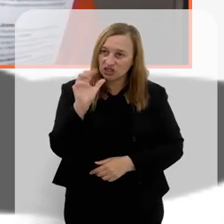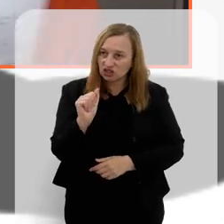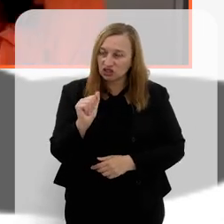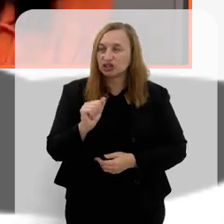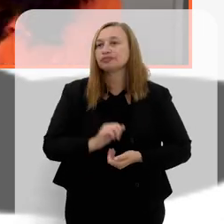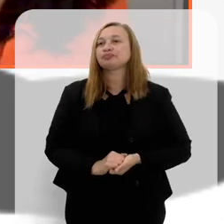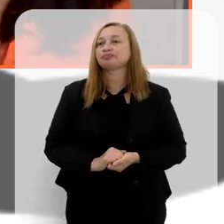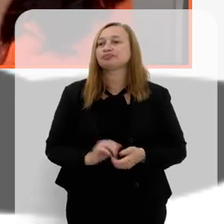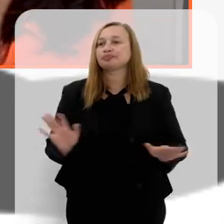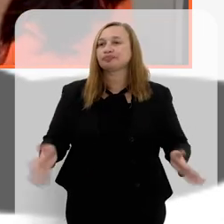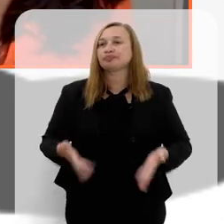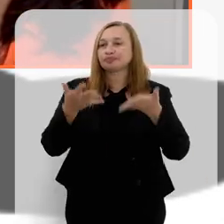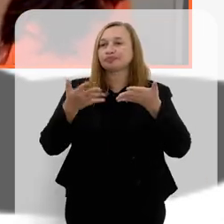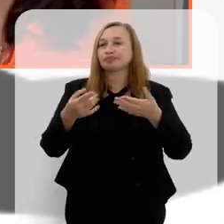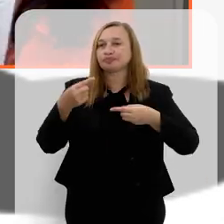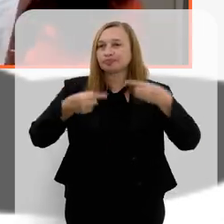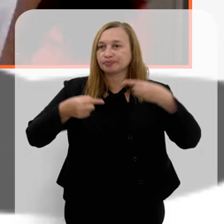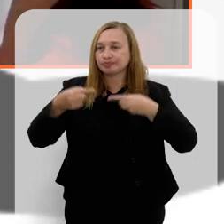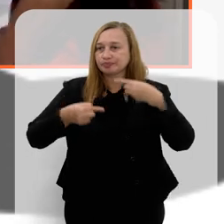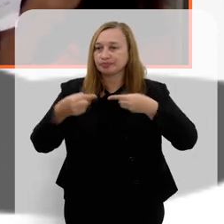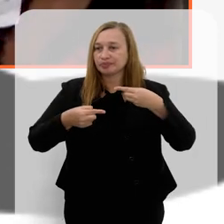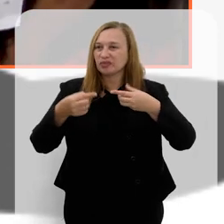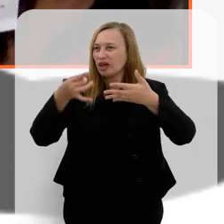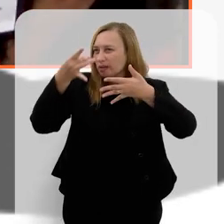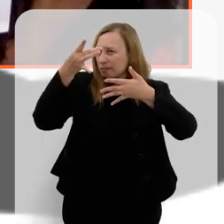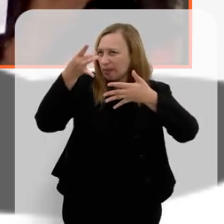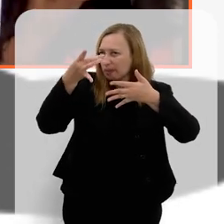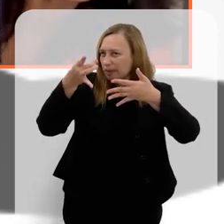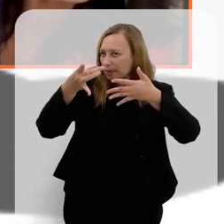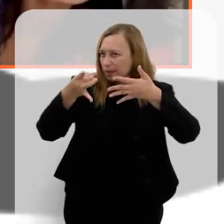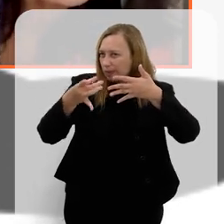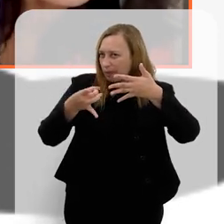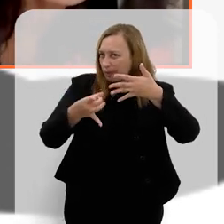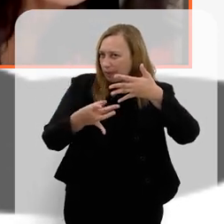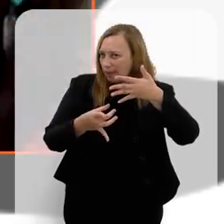animar um debate. Olha, por exemplo, esse Um aqui é passo a sobre o quê? passo, né?